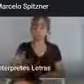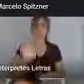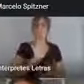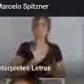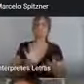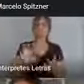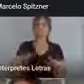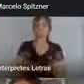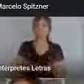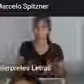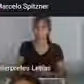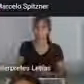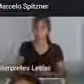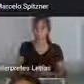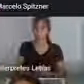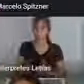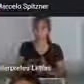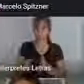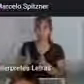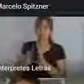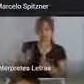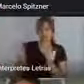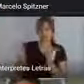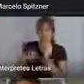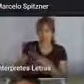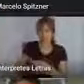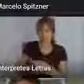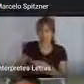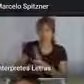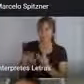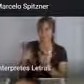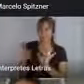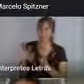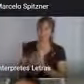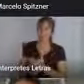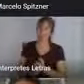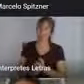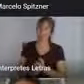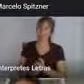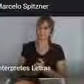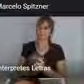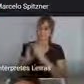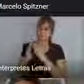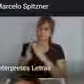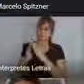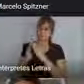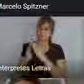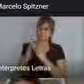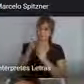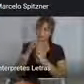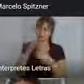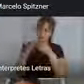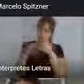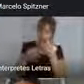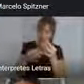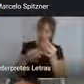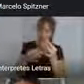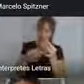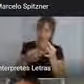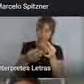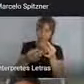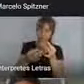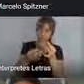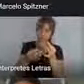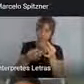professor Regis, antes da gente encaminhar para as considerações finais, eu pediria também para o senhor fazer um comentário mais